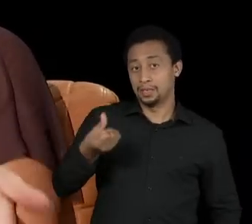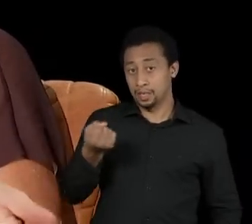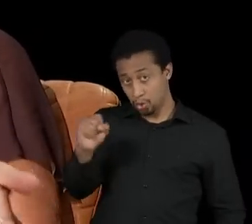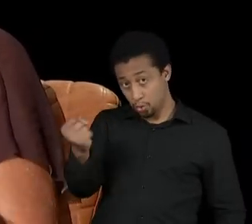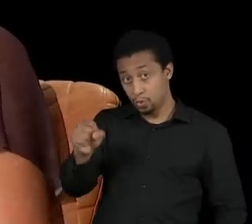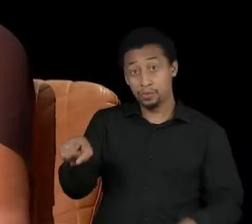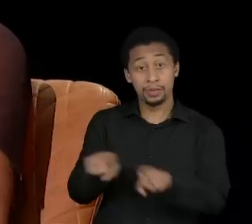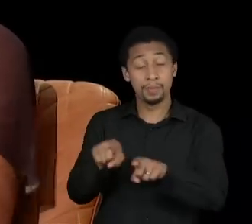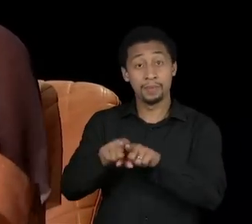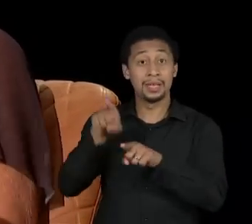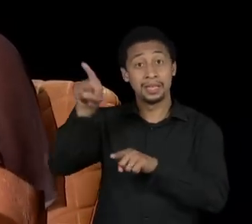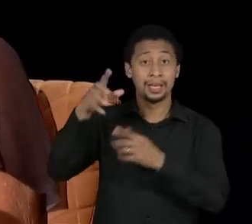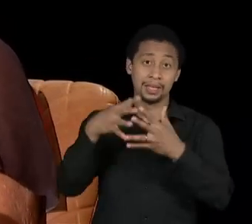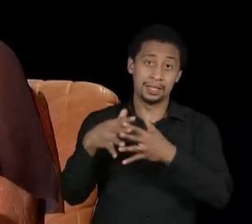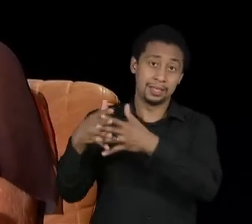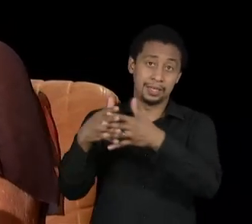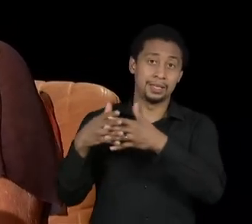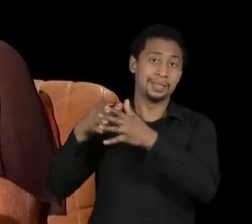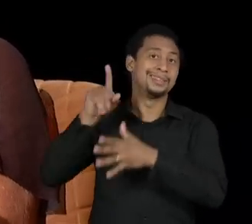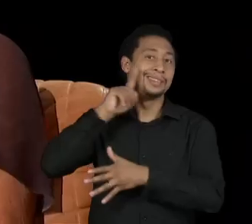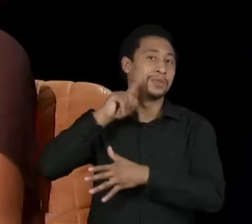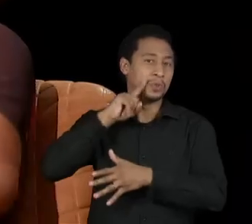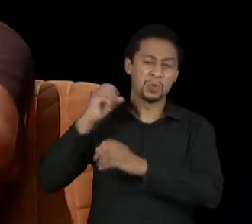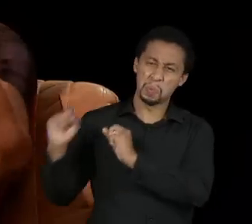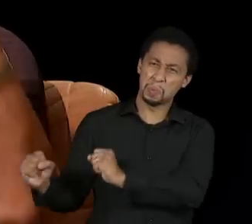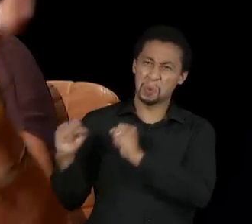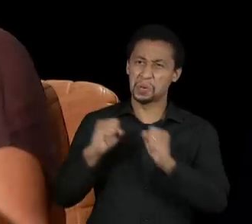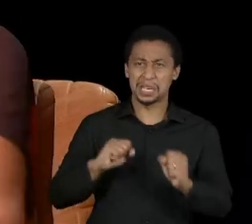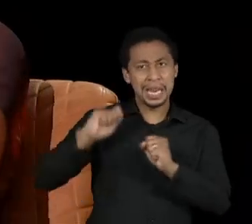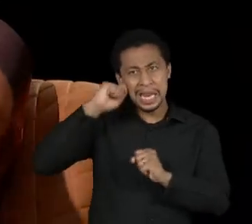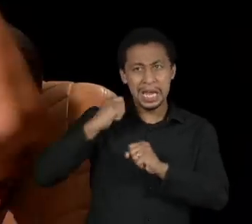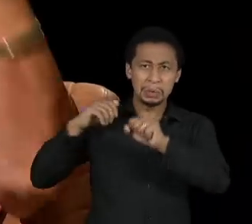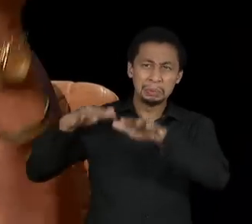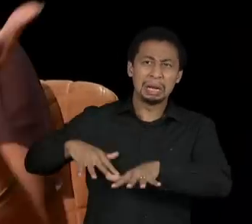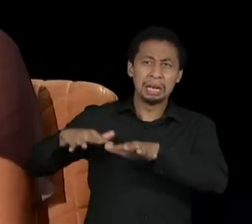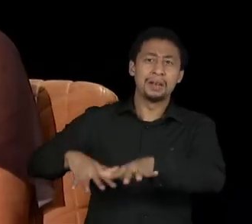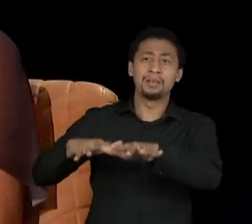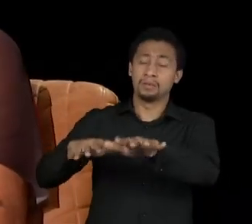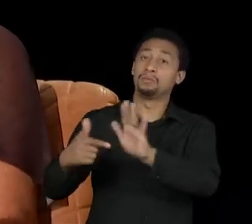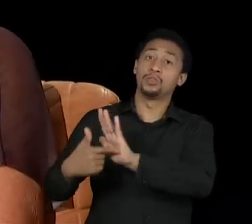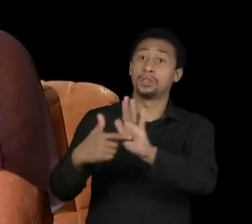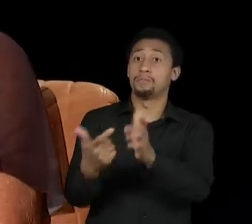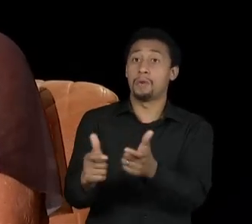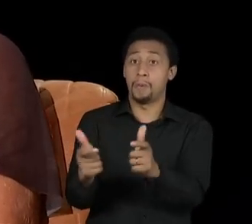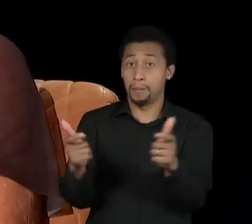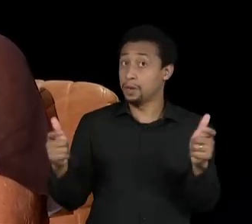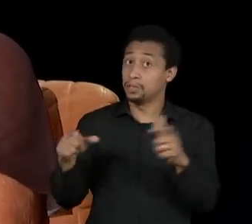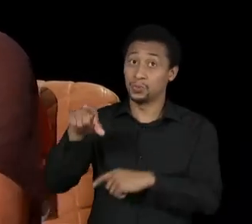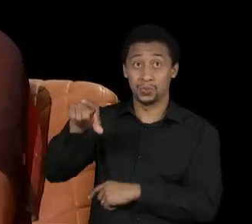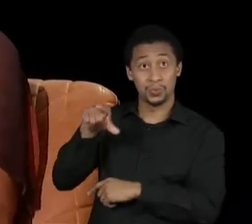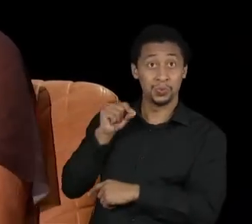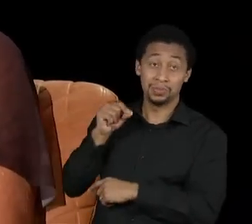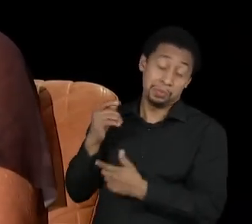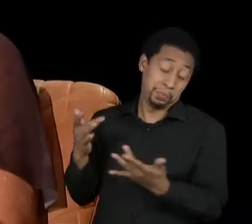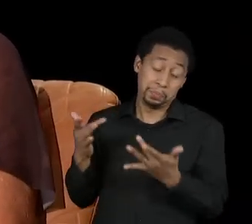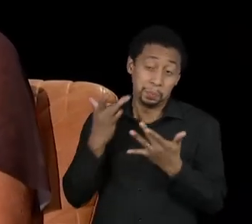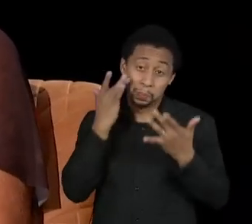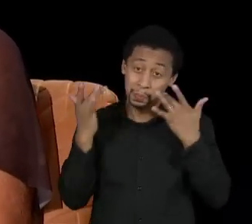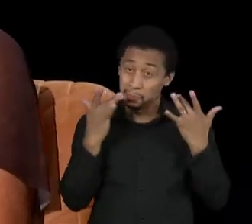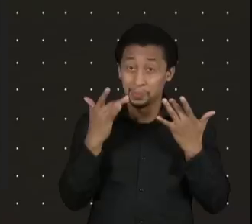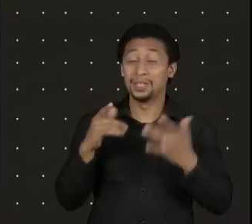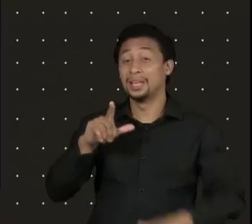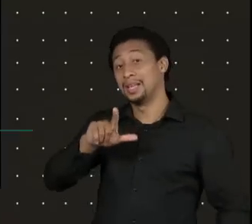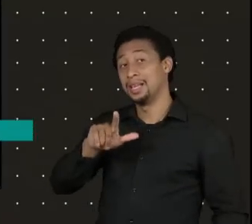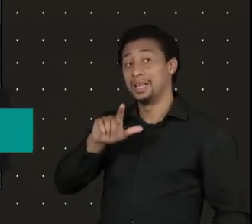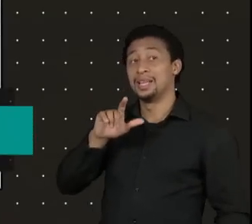nos Estados Unidos estava o Poder Negro, sabe, na maior... E a gente escolheu justamente o Leroy Jones, que